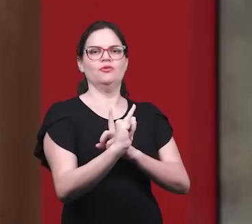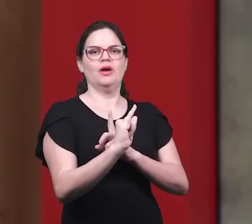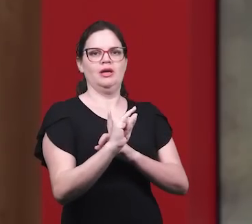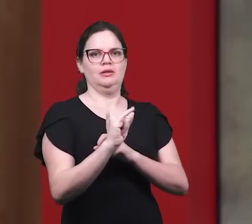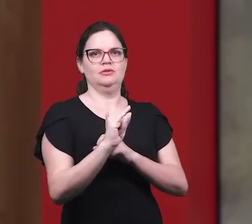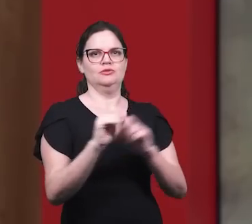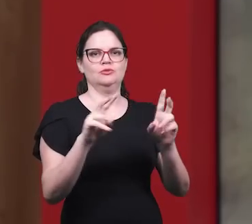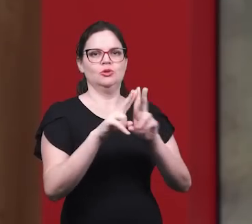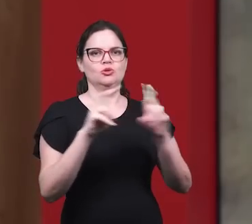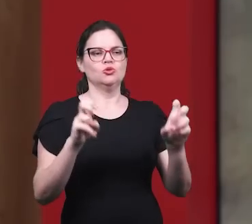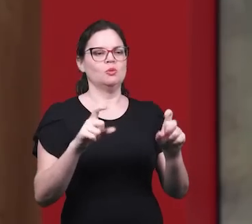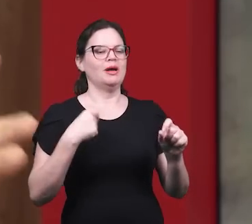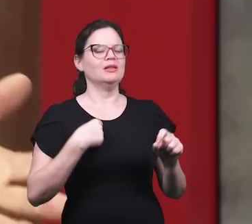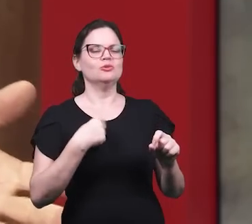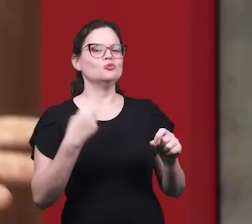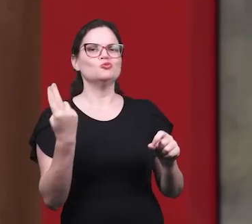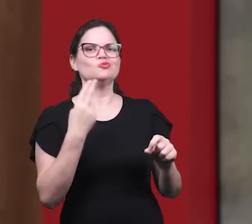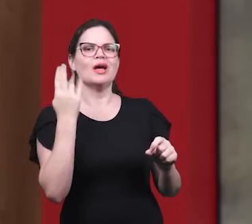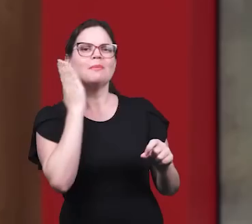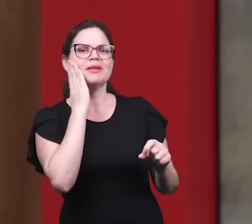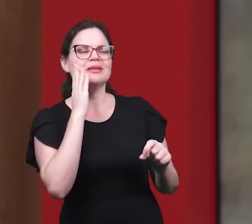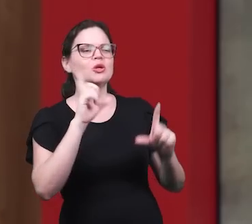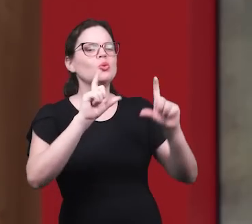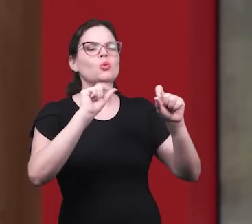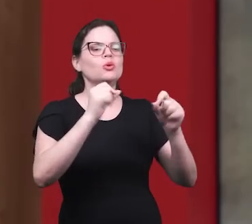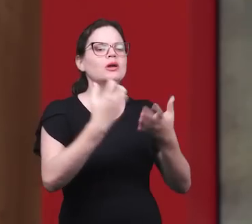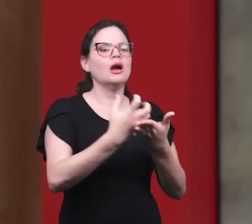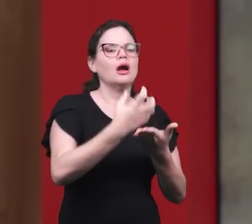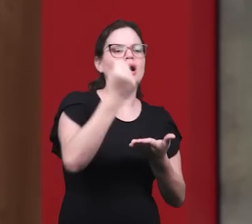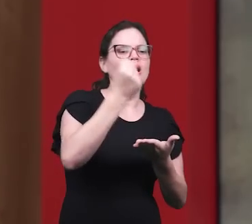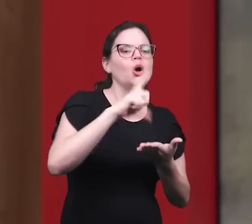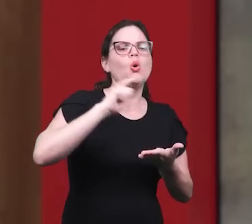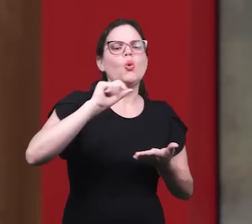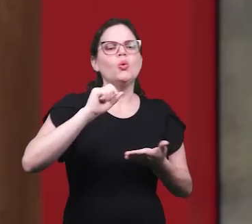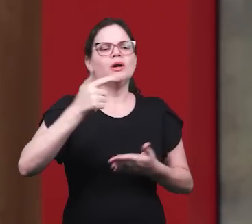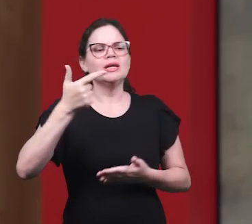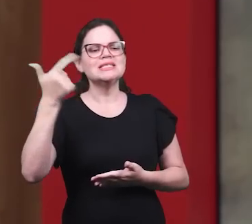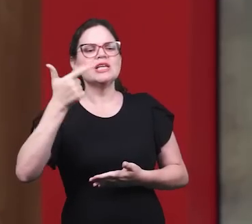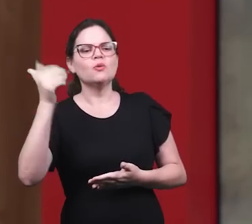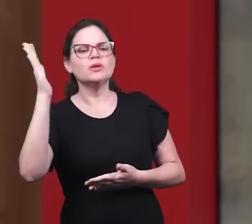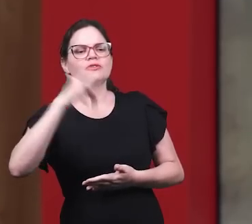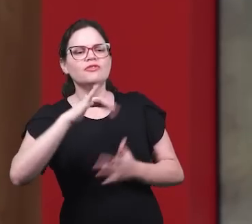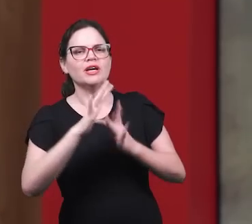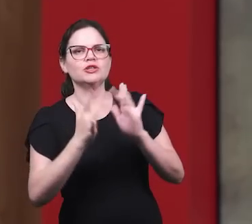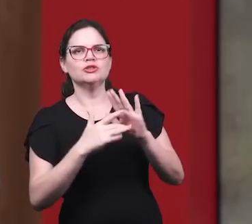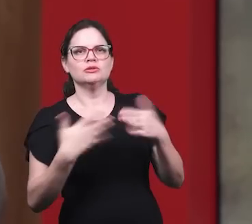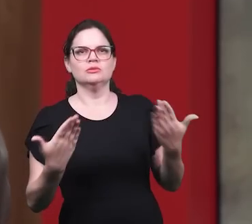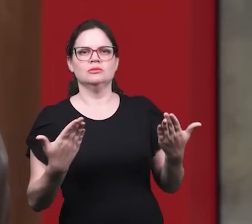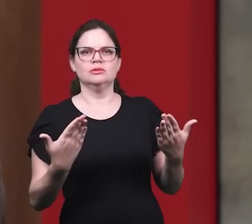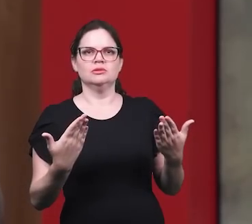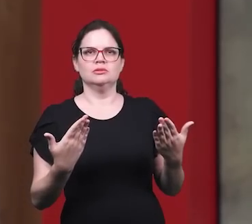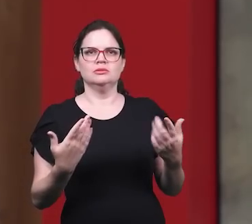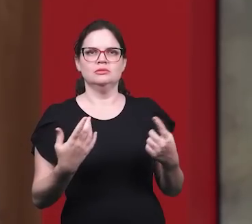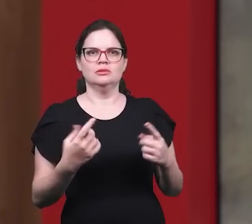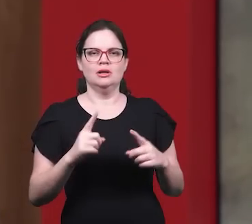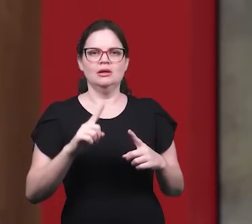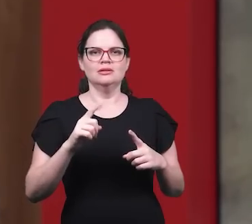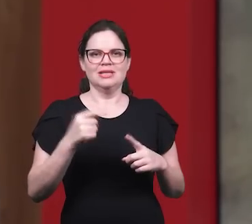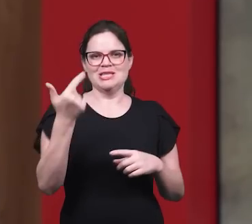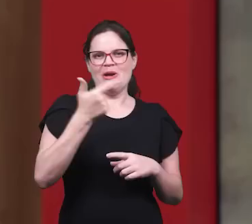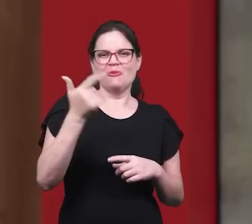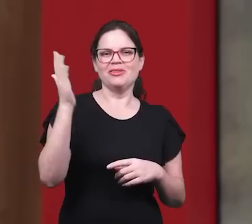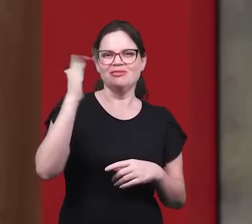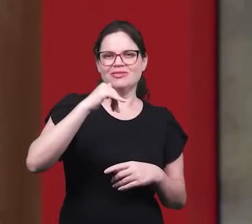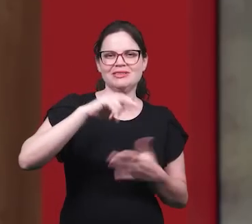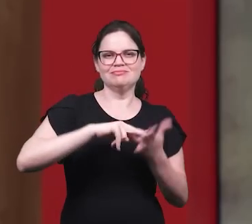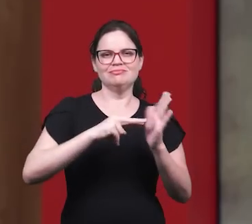para entender o que é arrebatamento e o que é a segunda vinda de Jesus. Esse nome é tão grande que às vezes nós